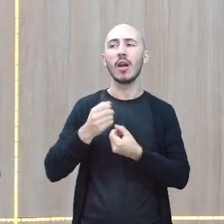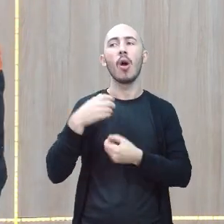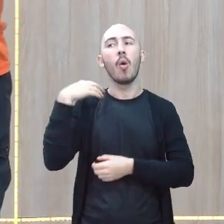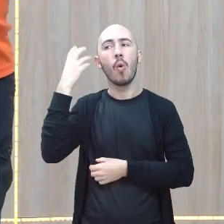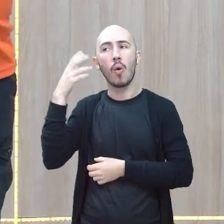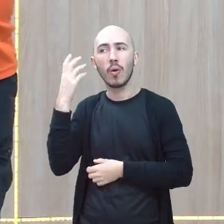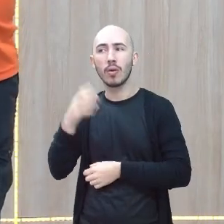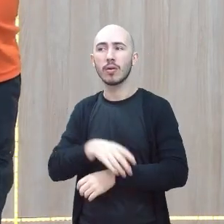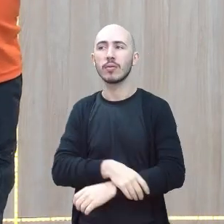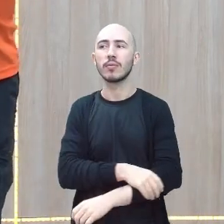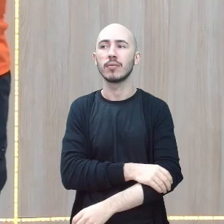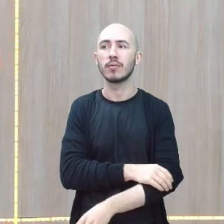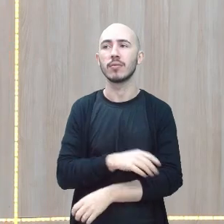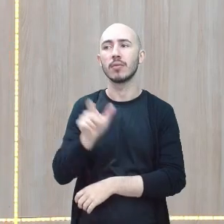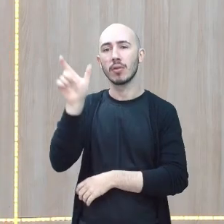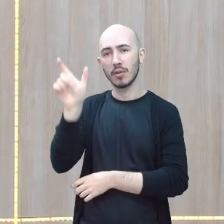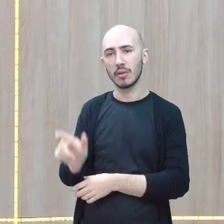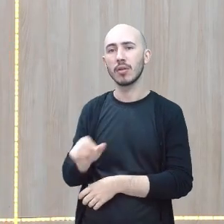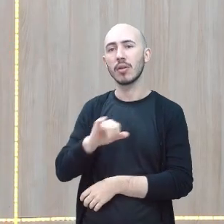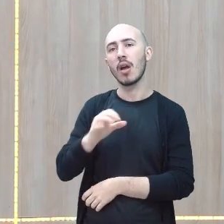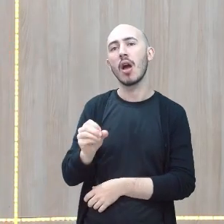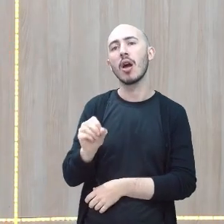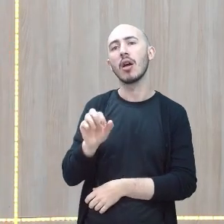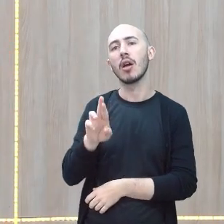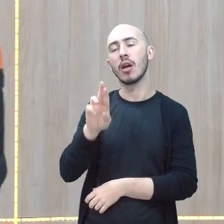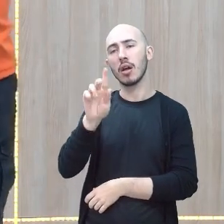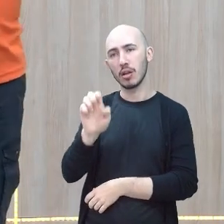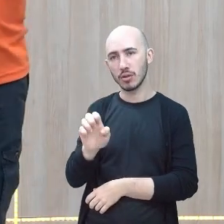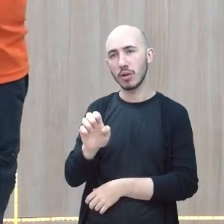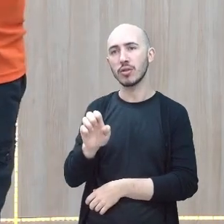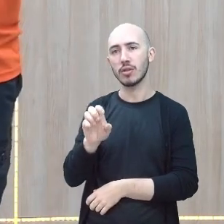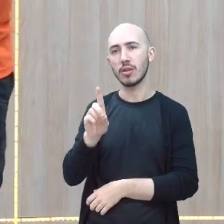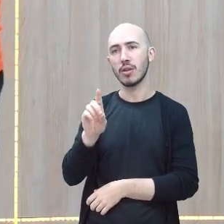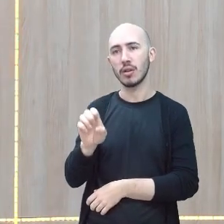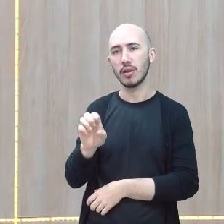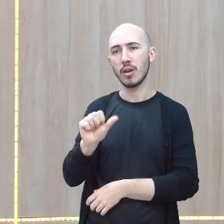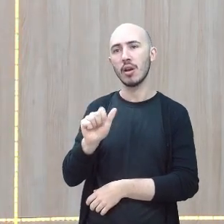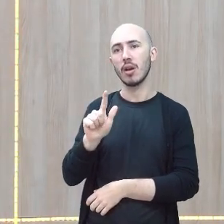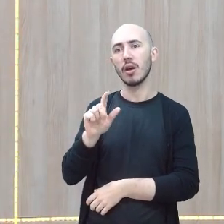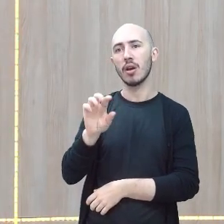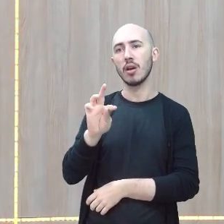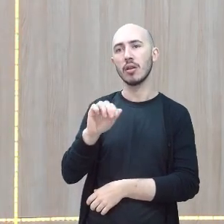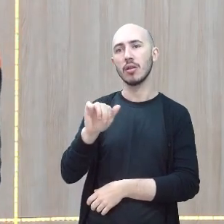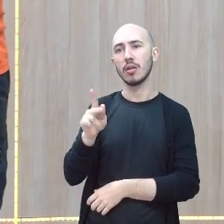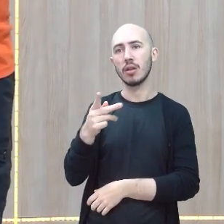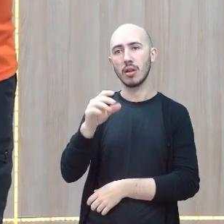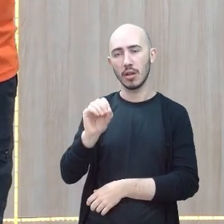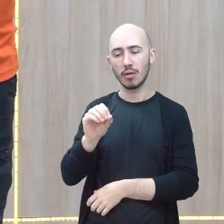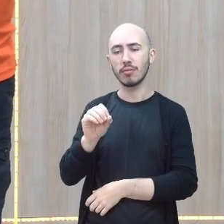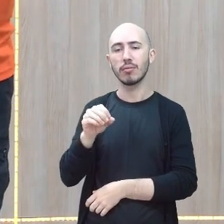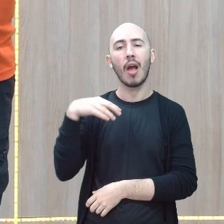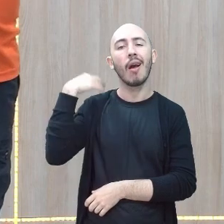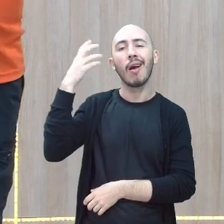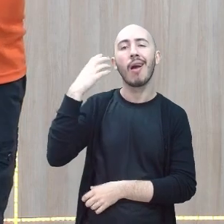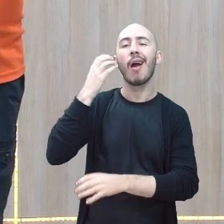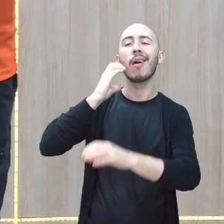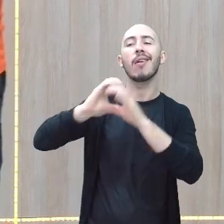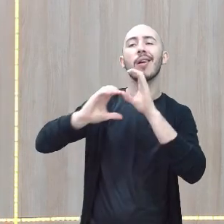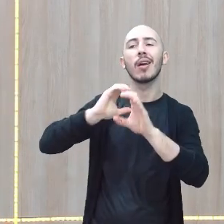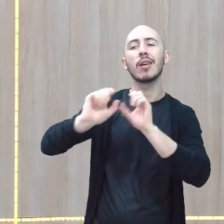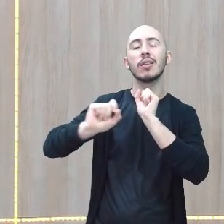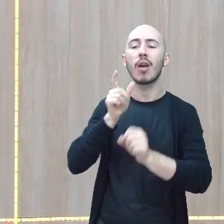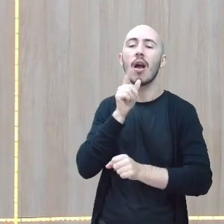né, pelo forrozeiro Jorge de Altinho, né? Onde ele fala, né, da questão do São Francisco,